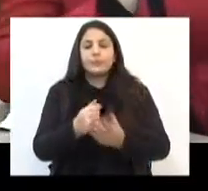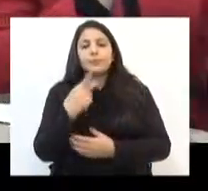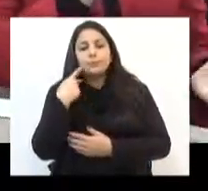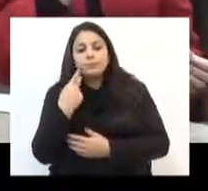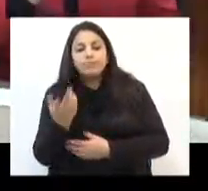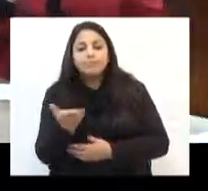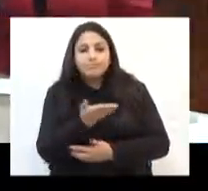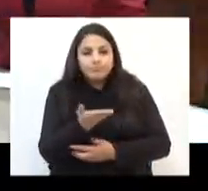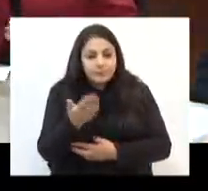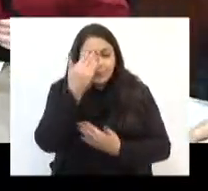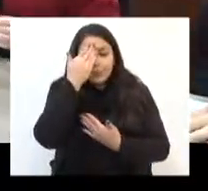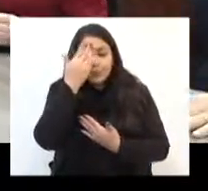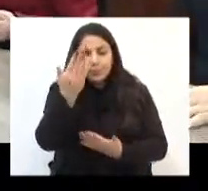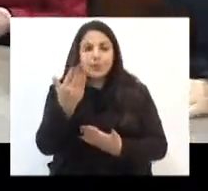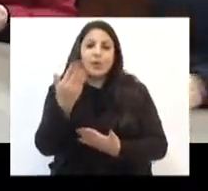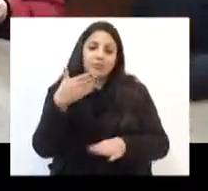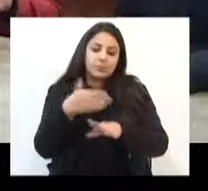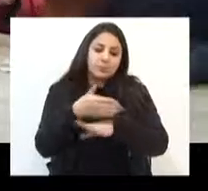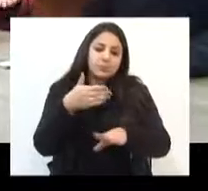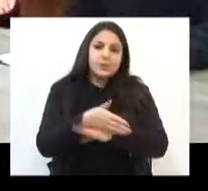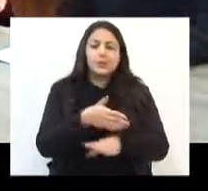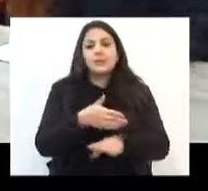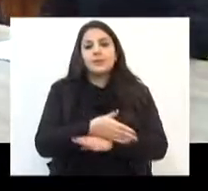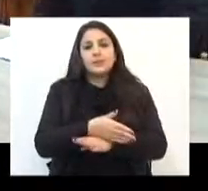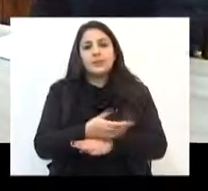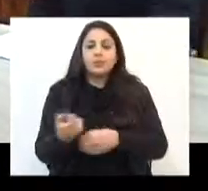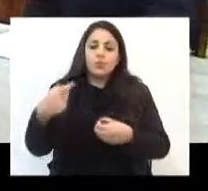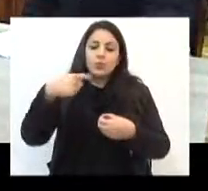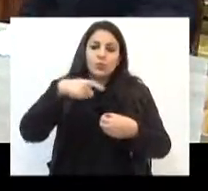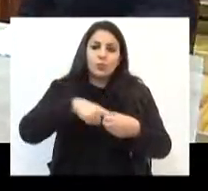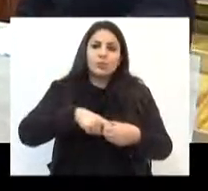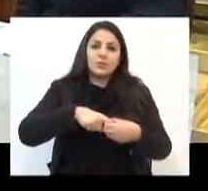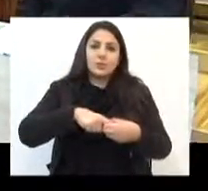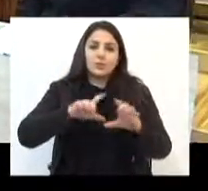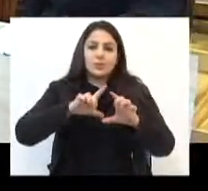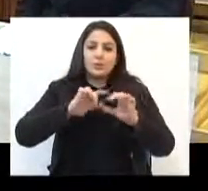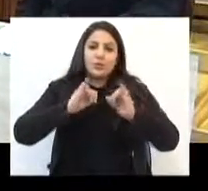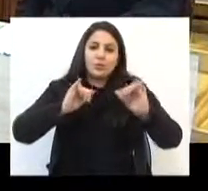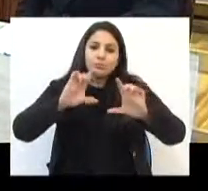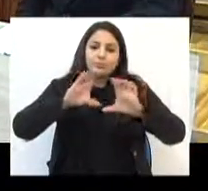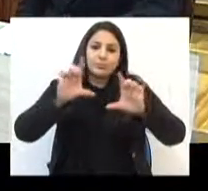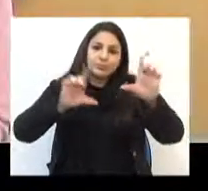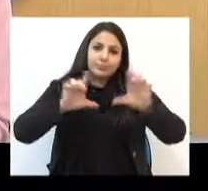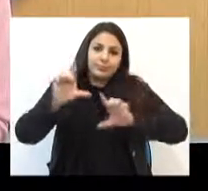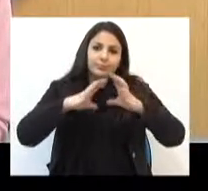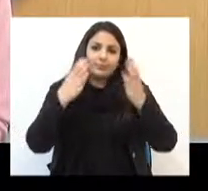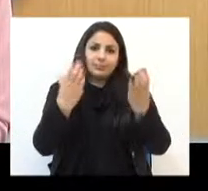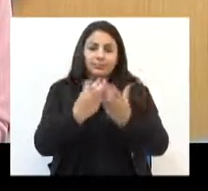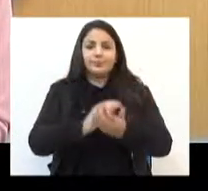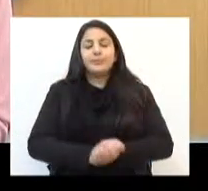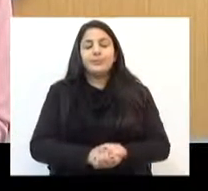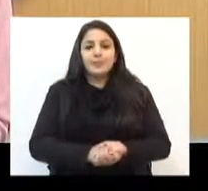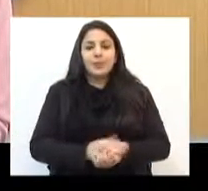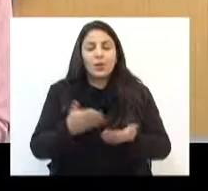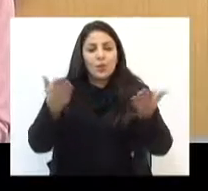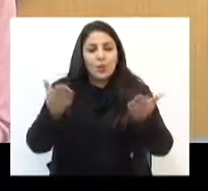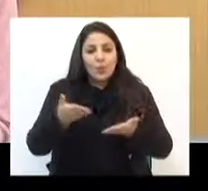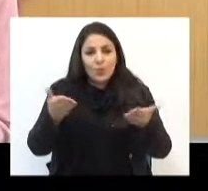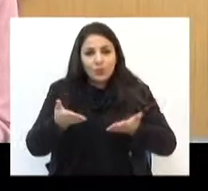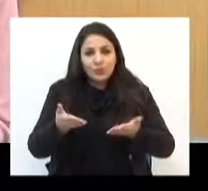sim ser alguma alteração. Agora, evidentemente, quem fizer essa emenda, esse adendo, vai ter que ter a responsabilidade daquilo que está